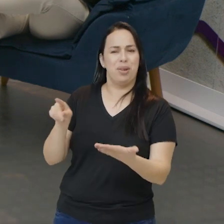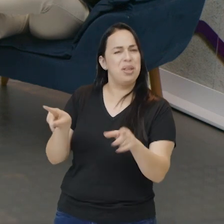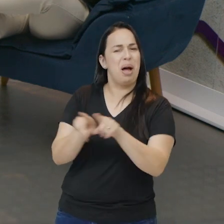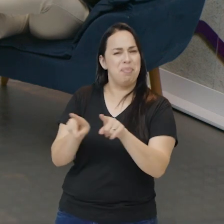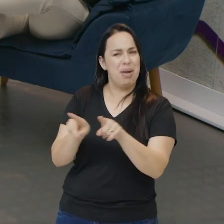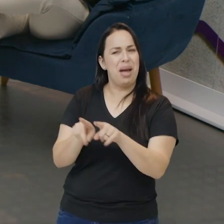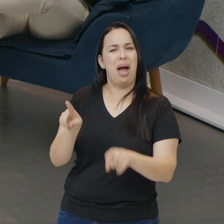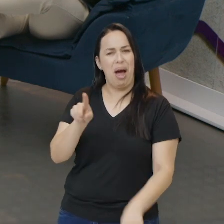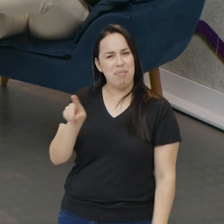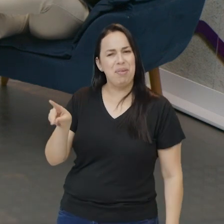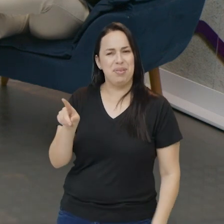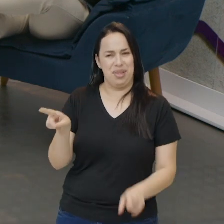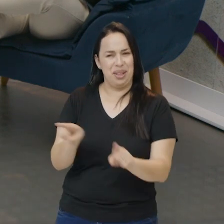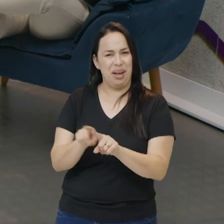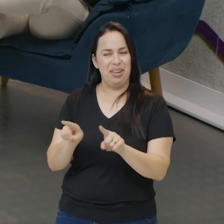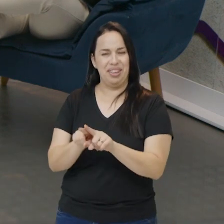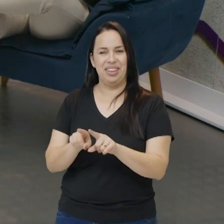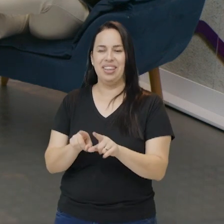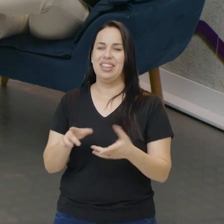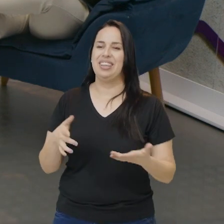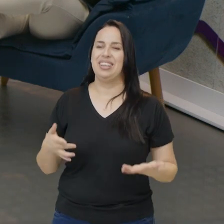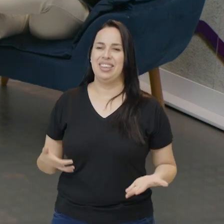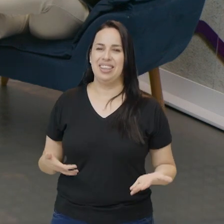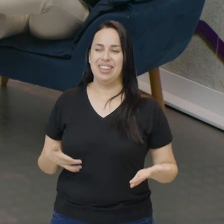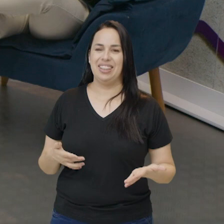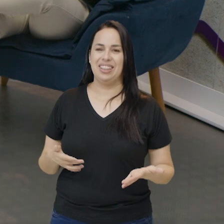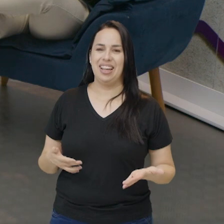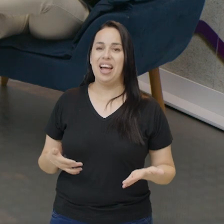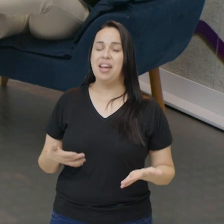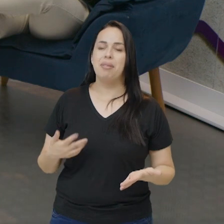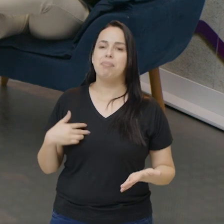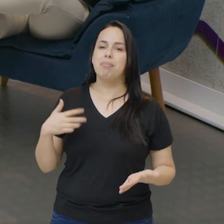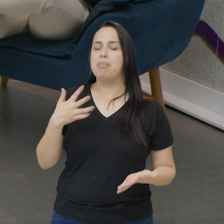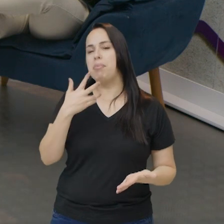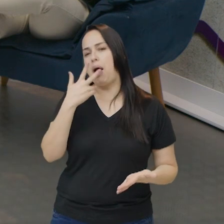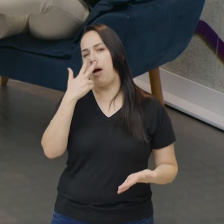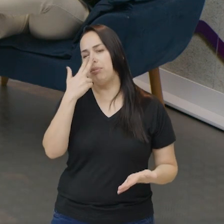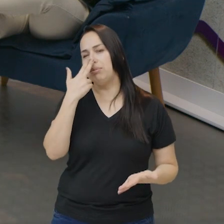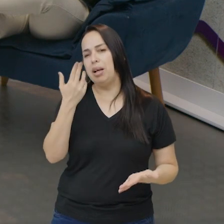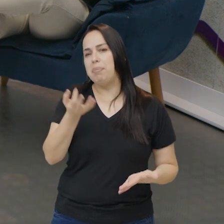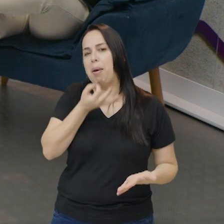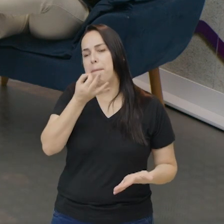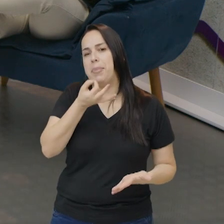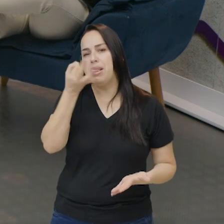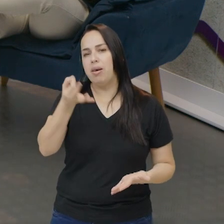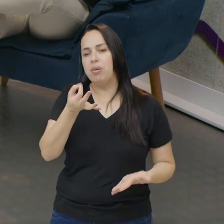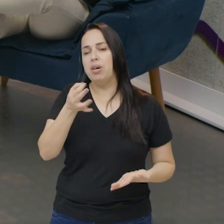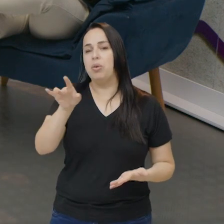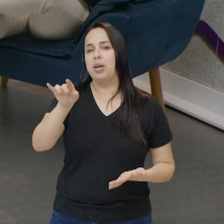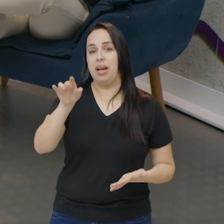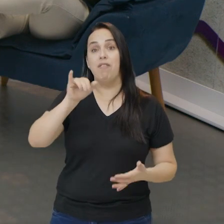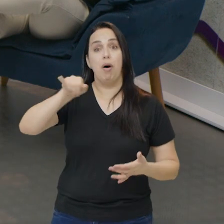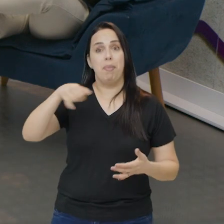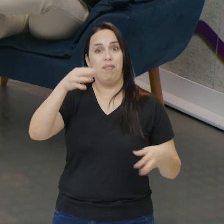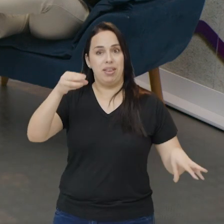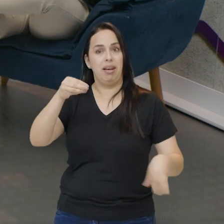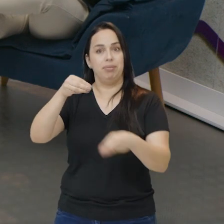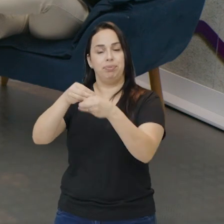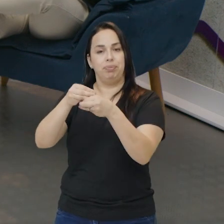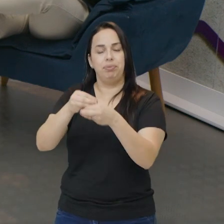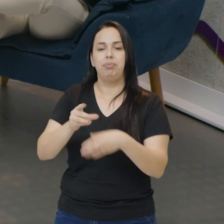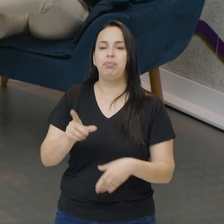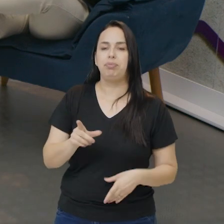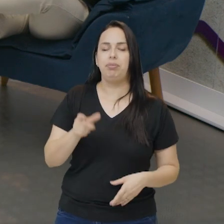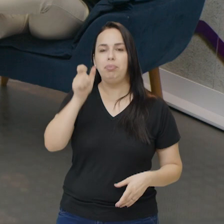Professor né? também, né? Também. Com certeza. Eu acho que o gancho que a gente estava conversando no último bloco é bem